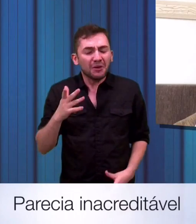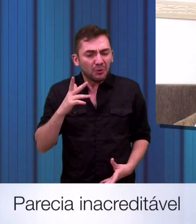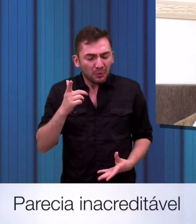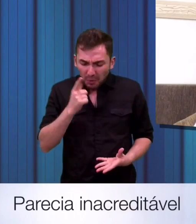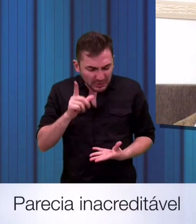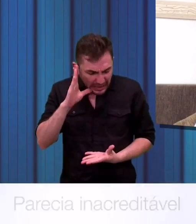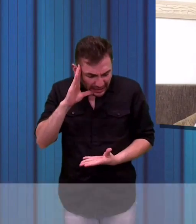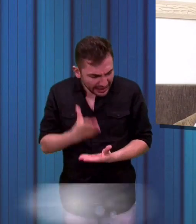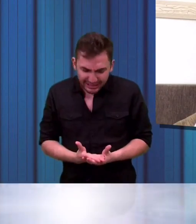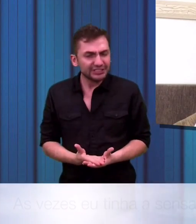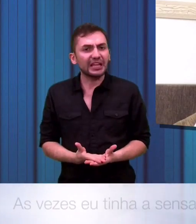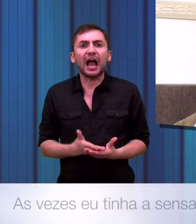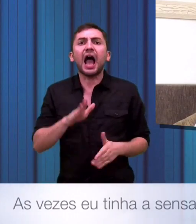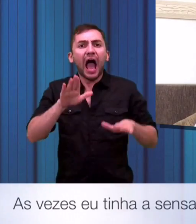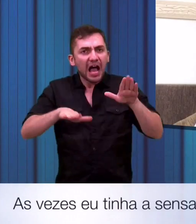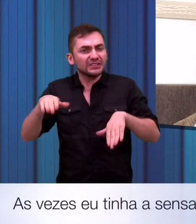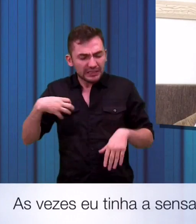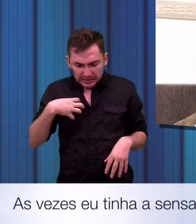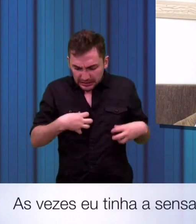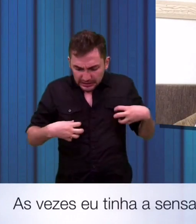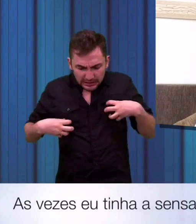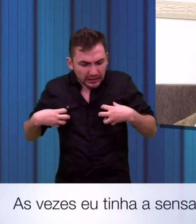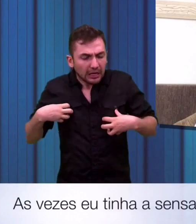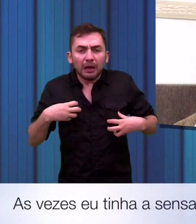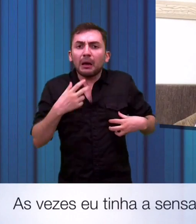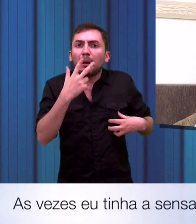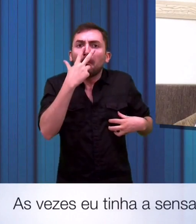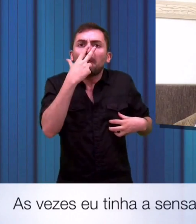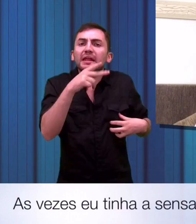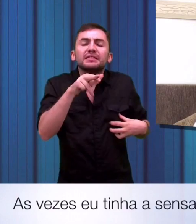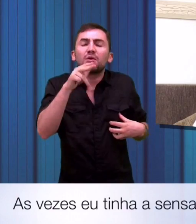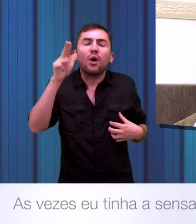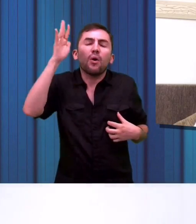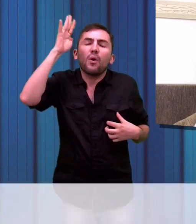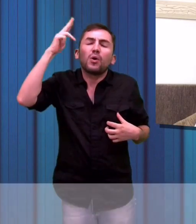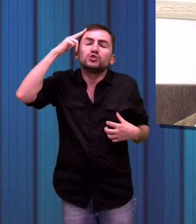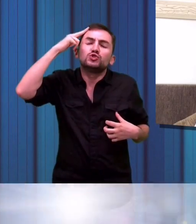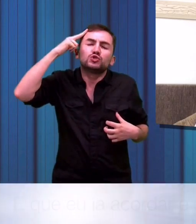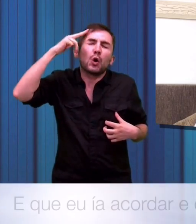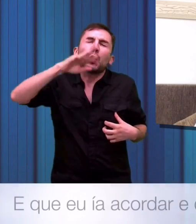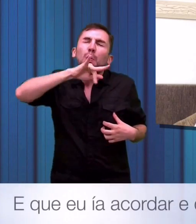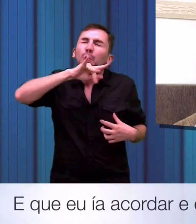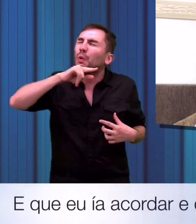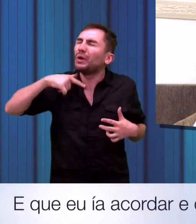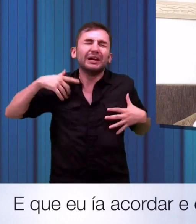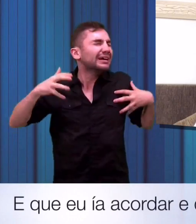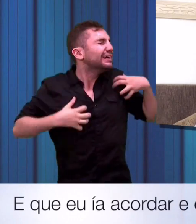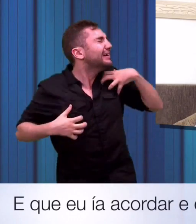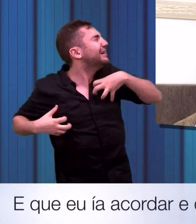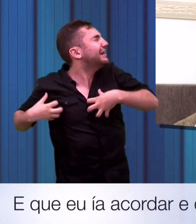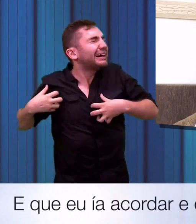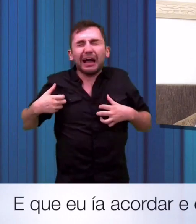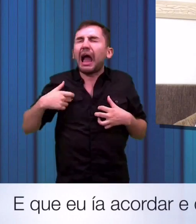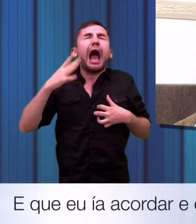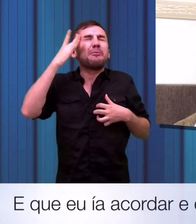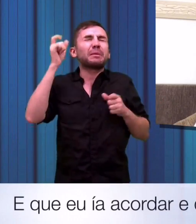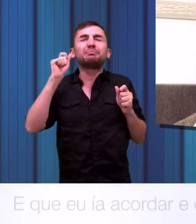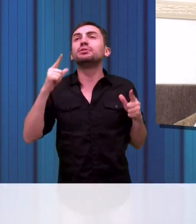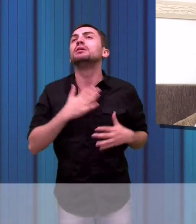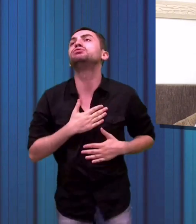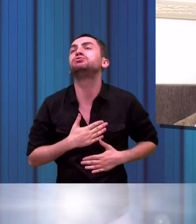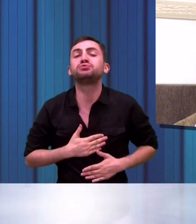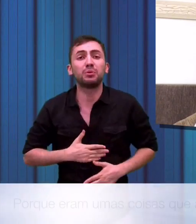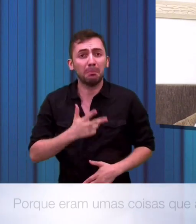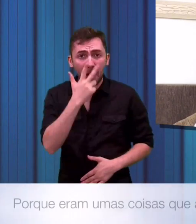Parecia inacreditável. Às vezes eu tinha a sensação que eu estava num pesadelo e que eu ia acordar e que ia estar